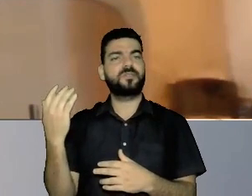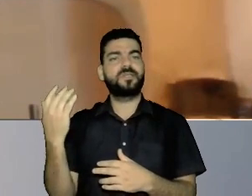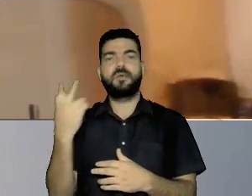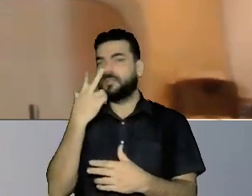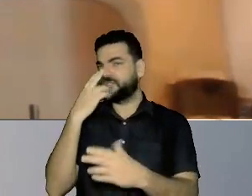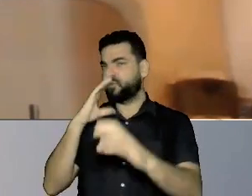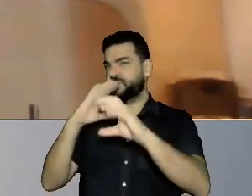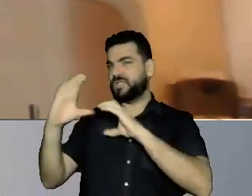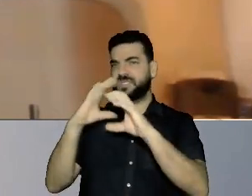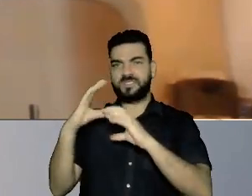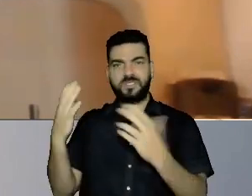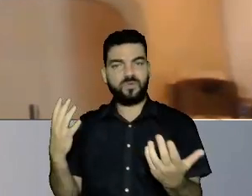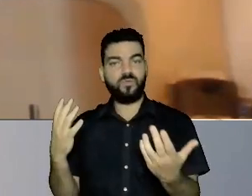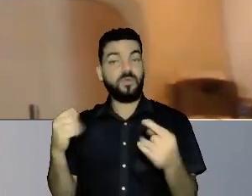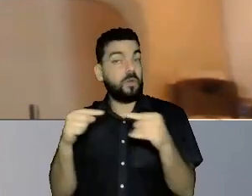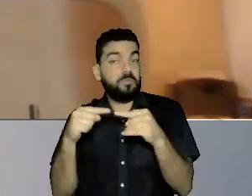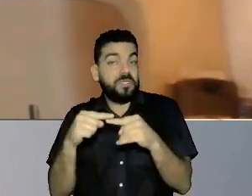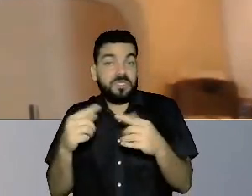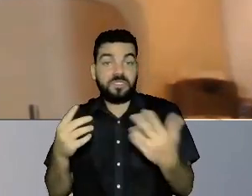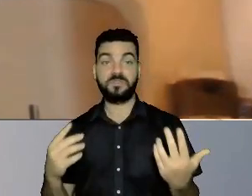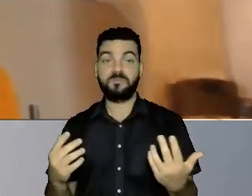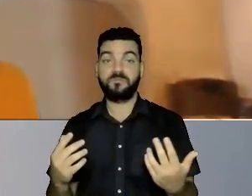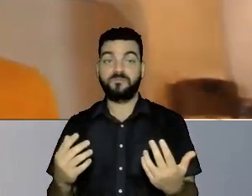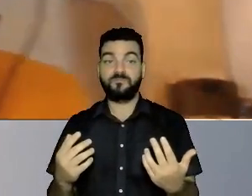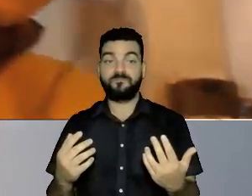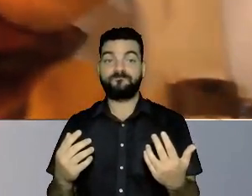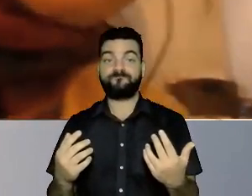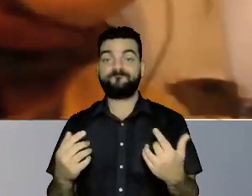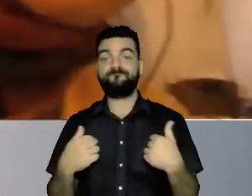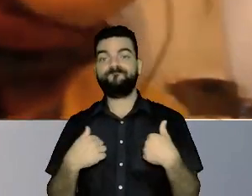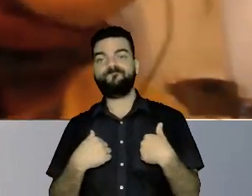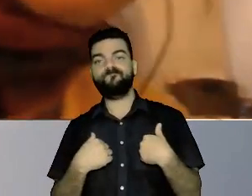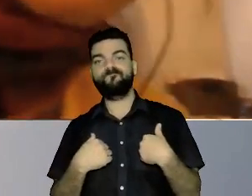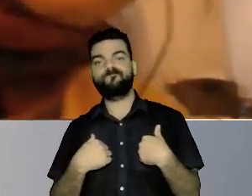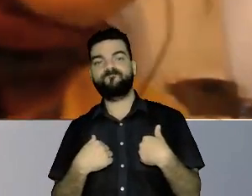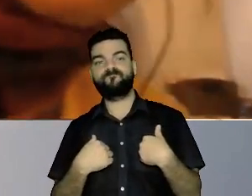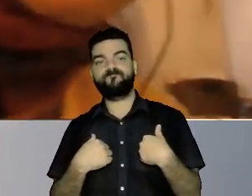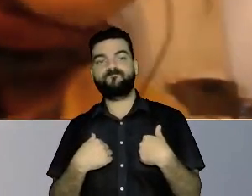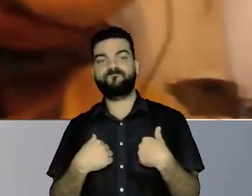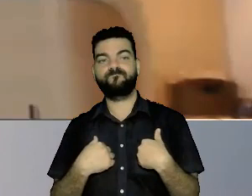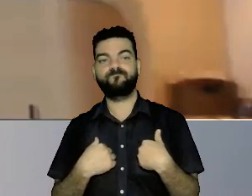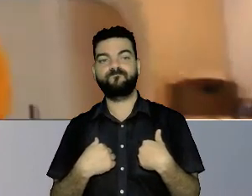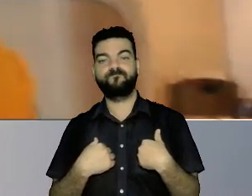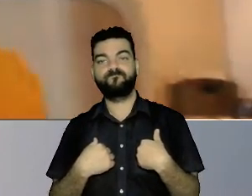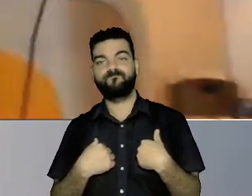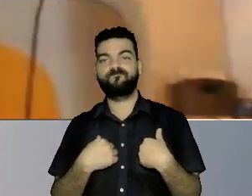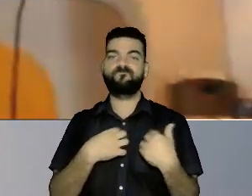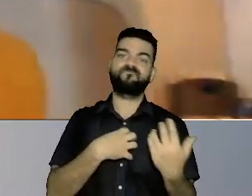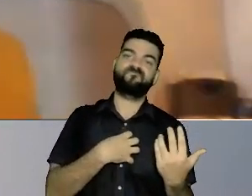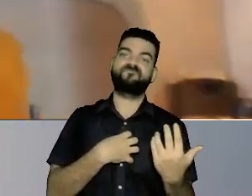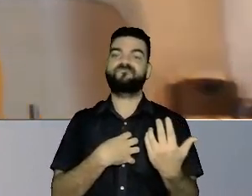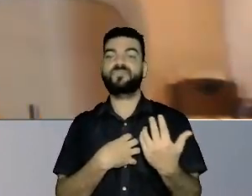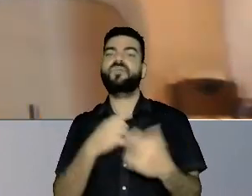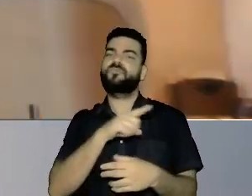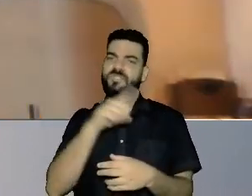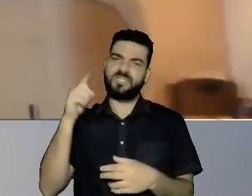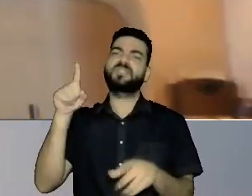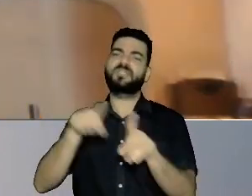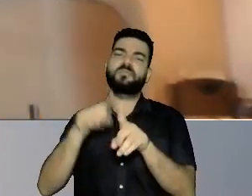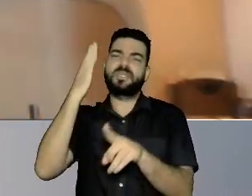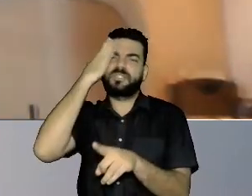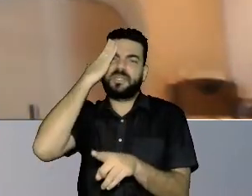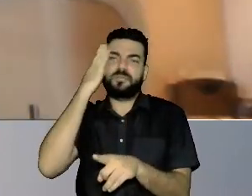comunicação entre nós, né? Eu já ouvi esse lugar comum e todo mundo já ouviu, mas acho que ele é